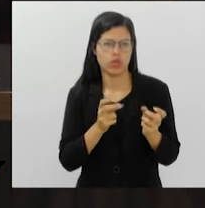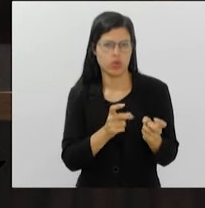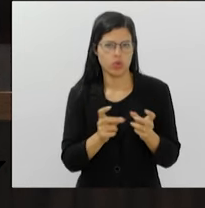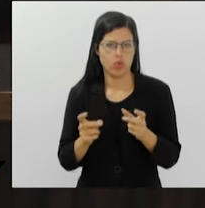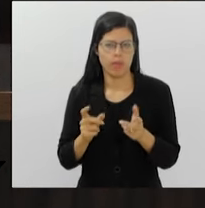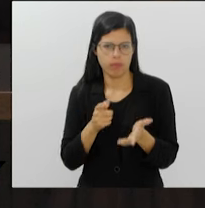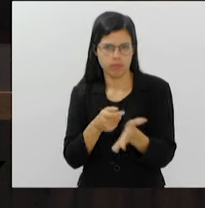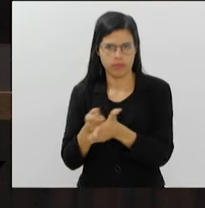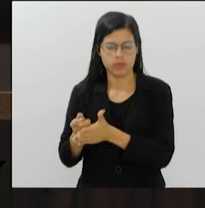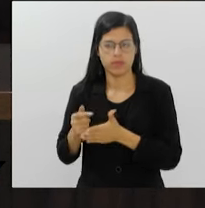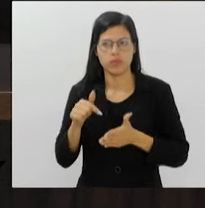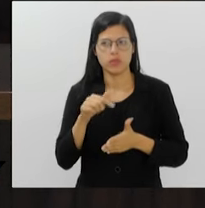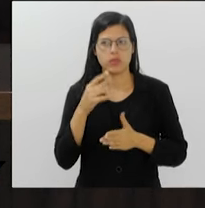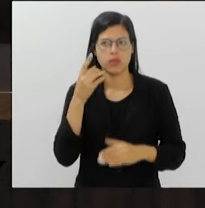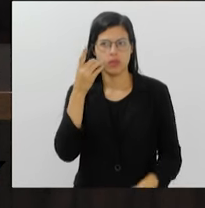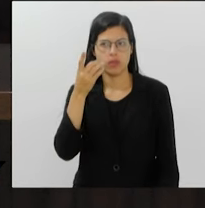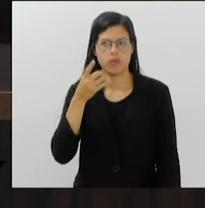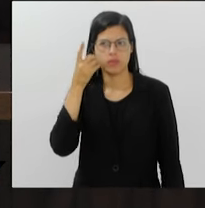deputado